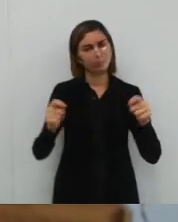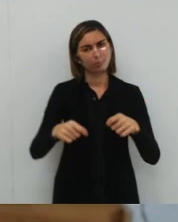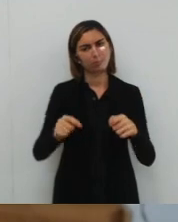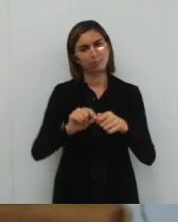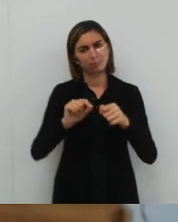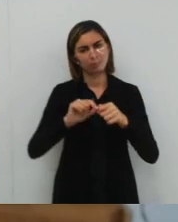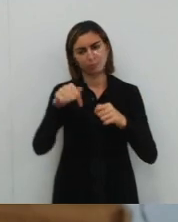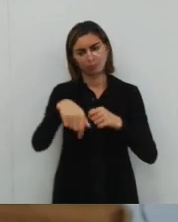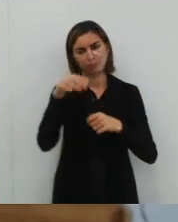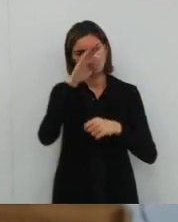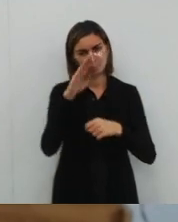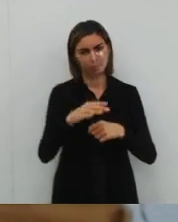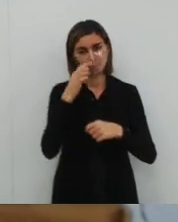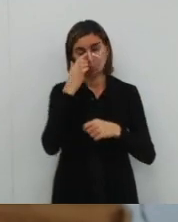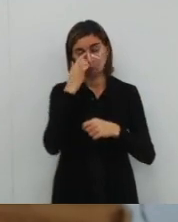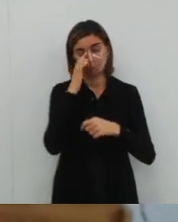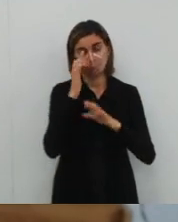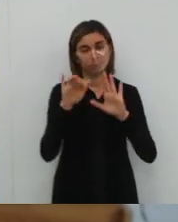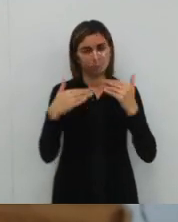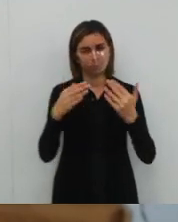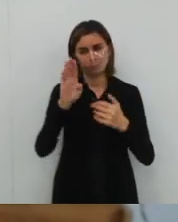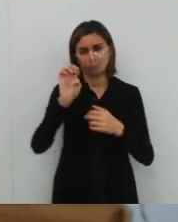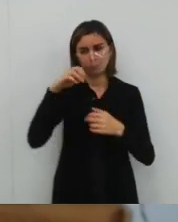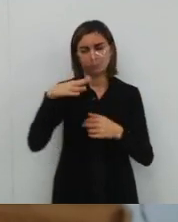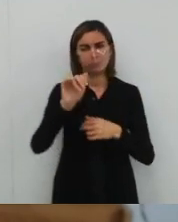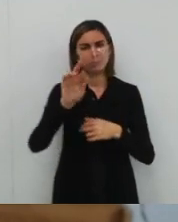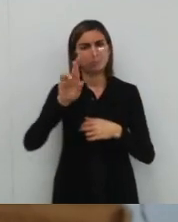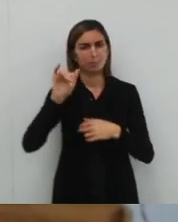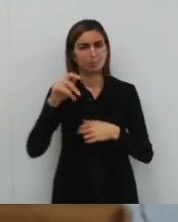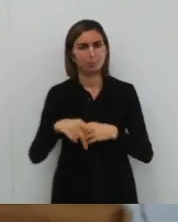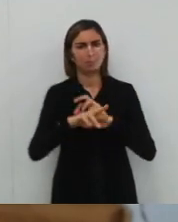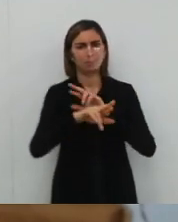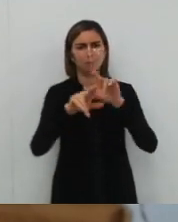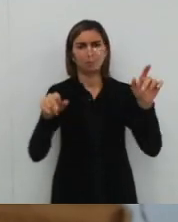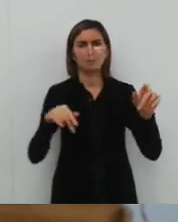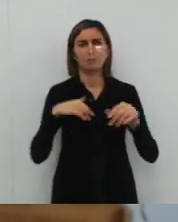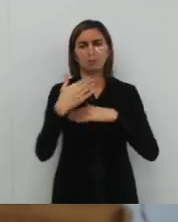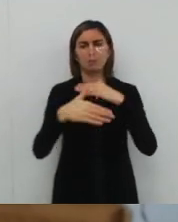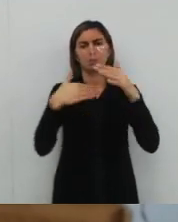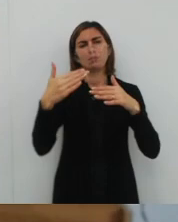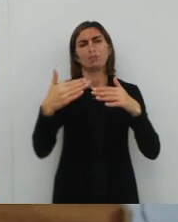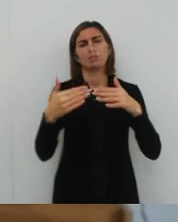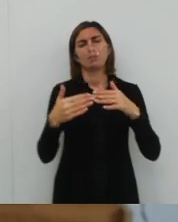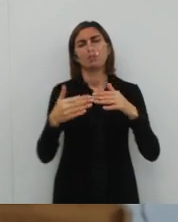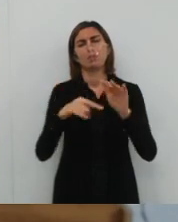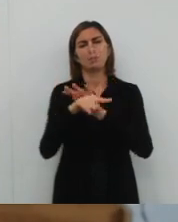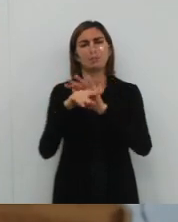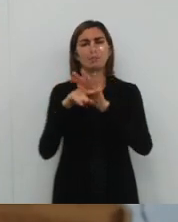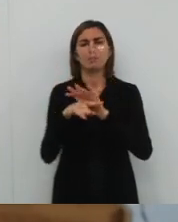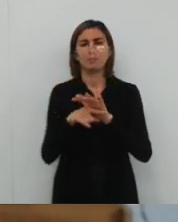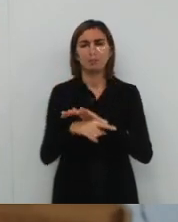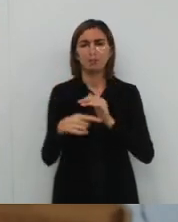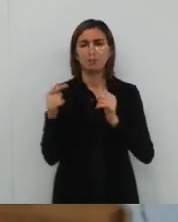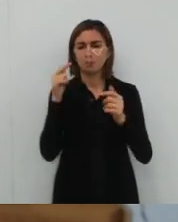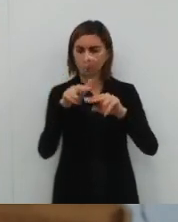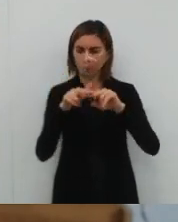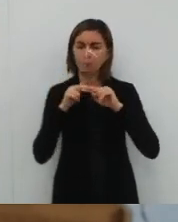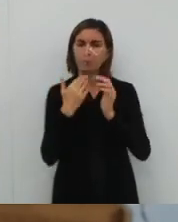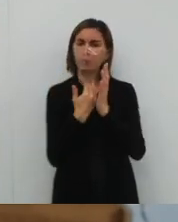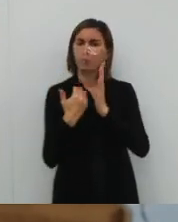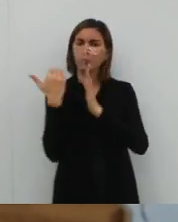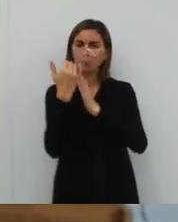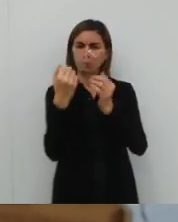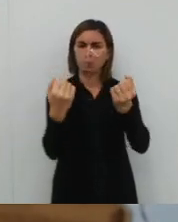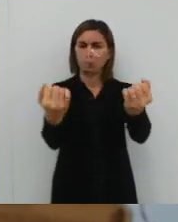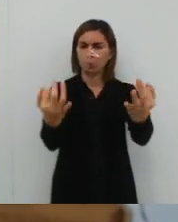atuar no Brasil. Então, a Embrapa ela desenvolve uma série de serviços e de pesquisas que resultaram no aumento da